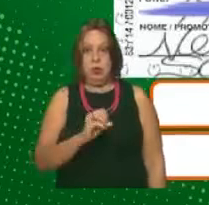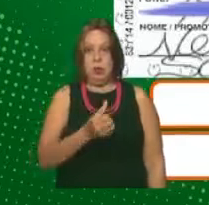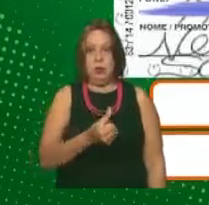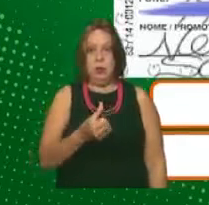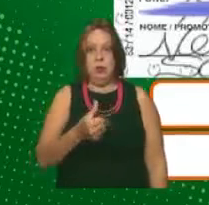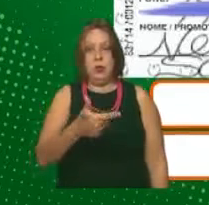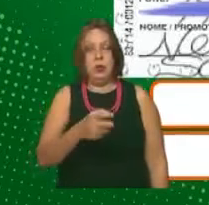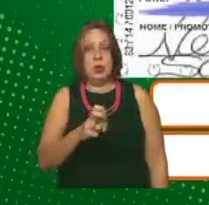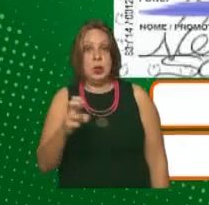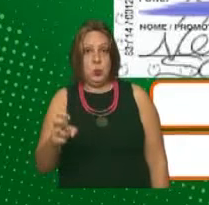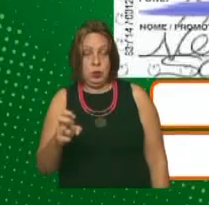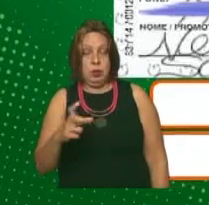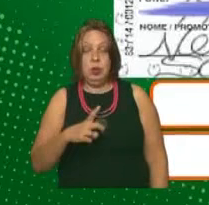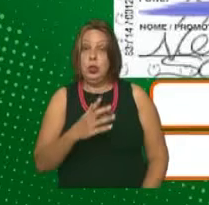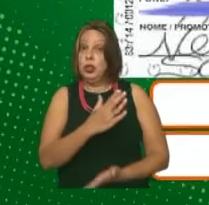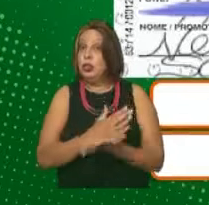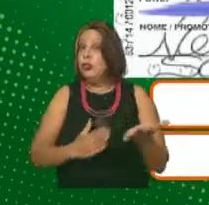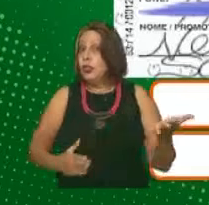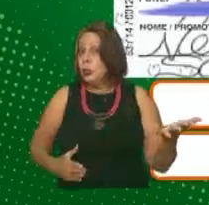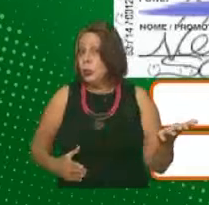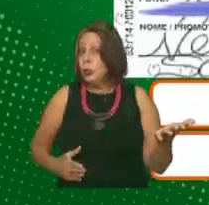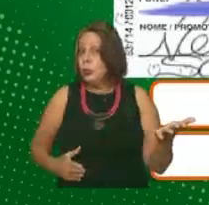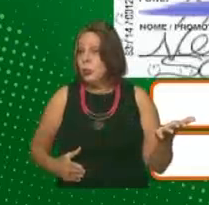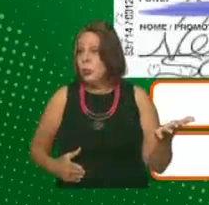066255, dividindo aí a premiação.